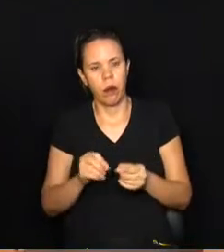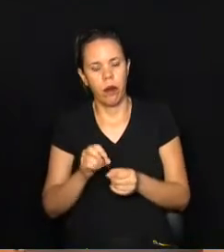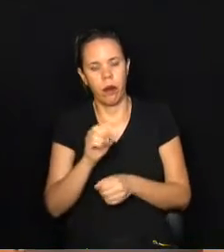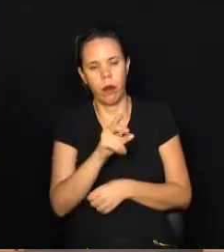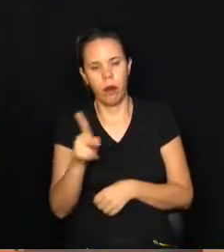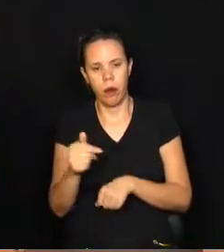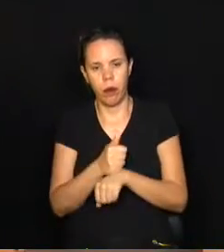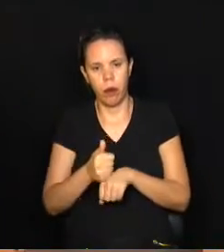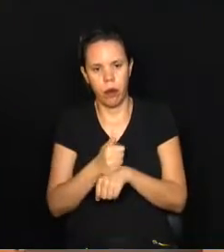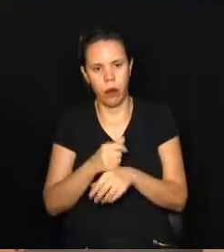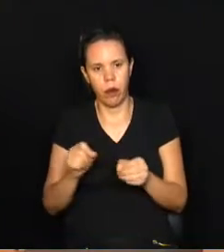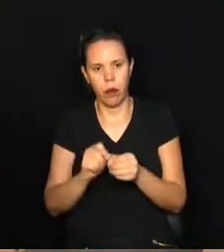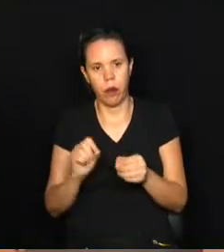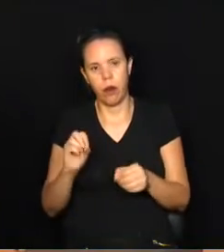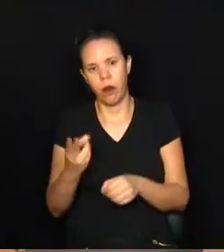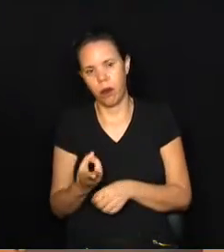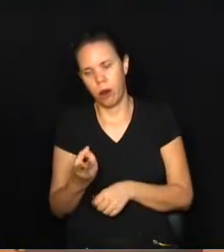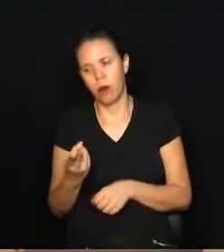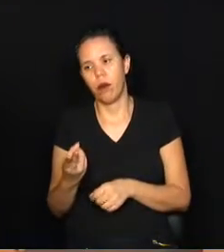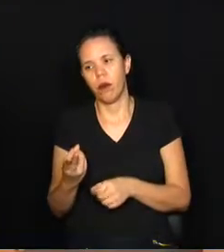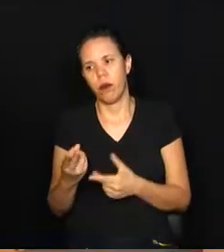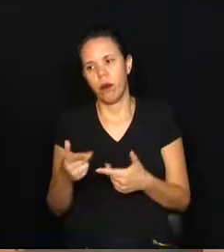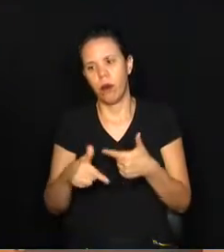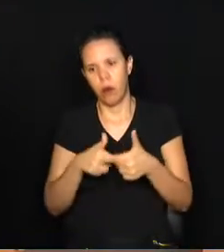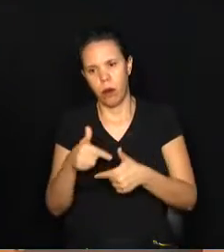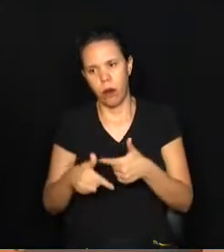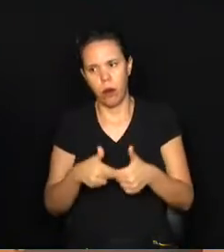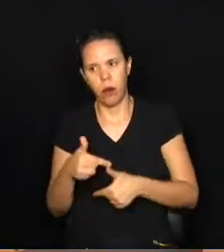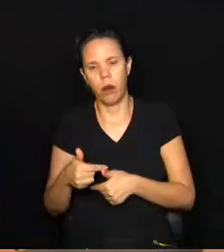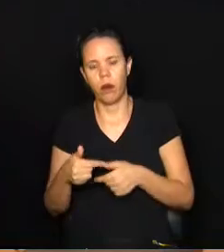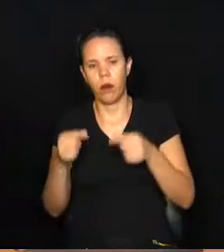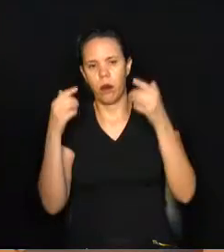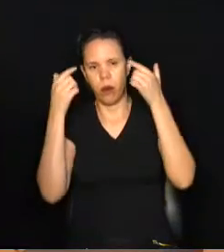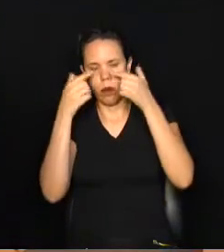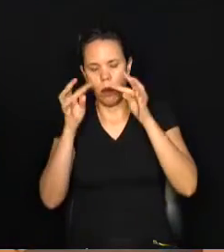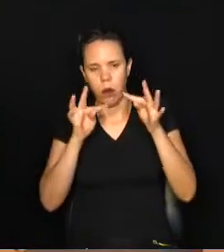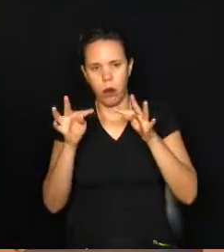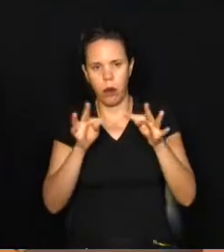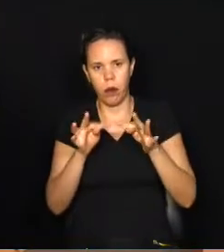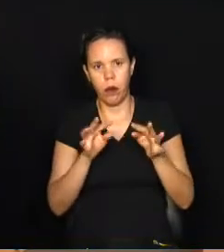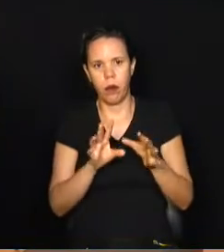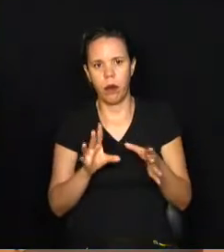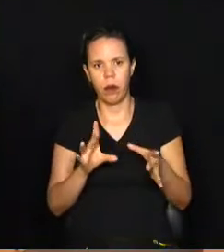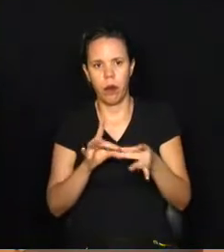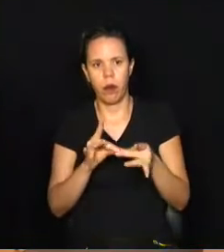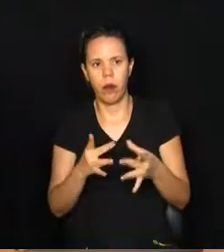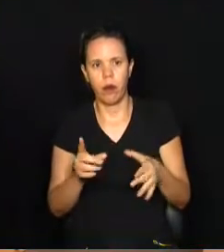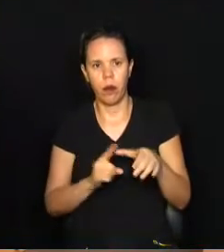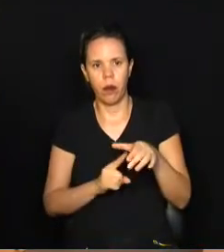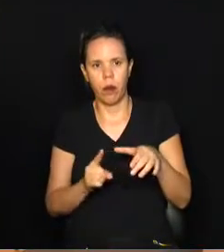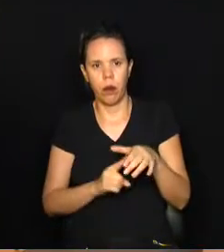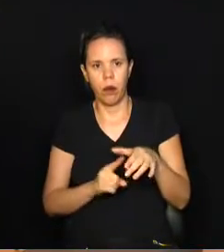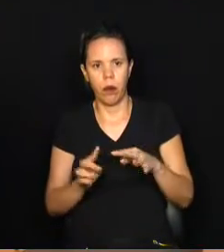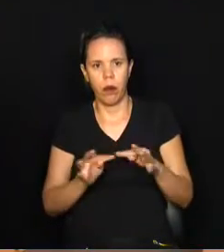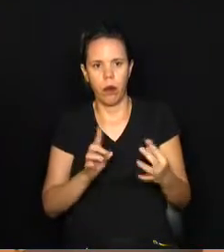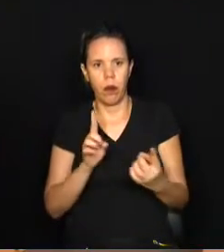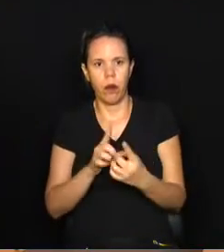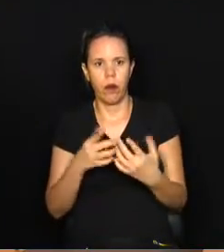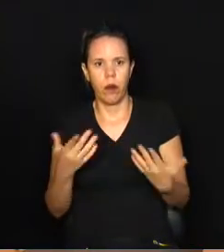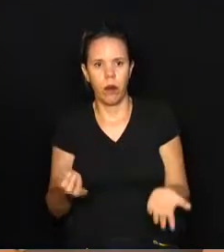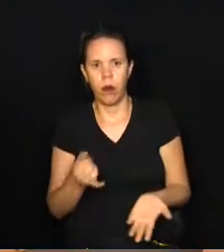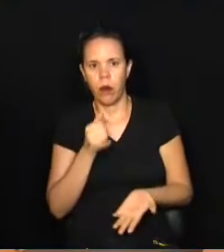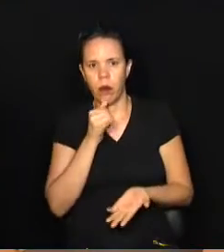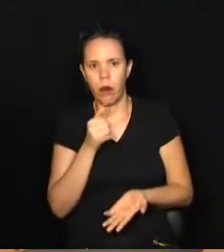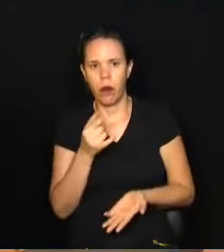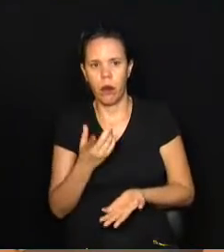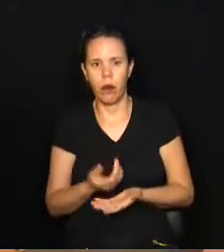optometrista ou da optometria uma extensão dos seus consultórios, tipo